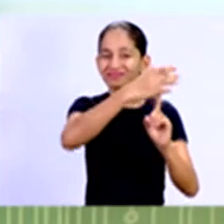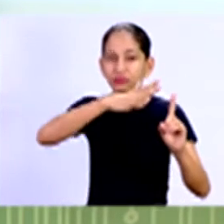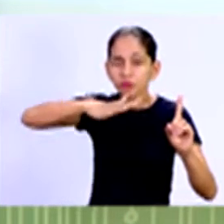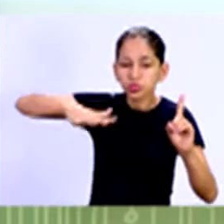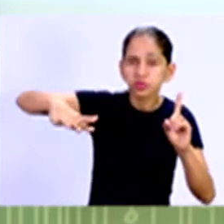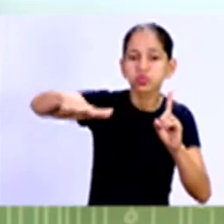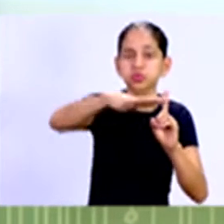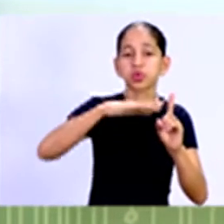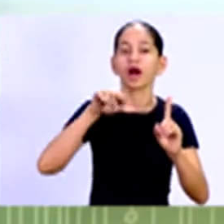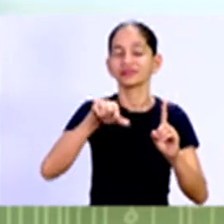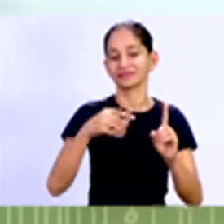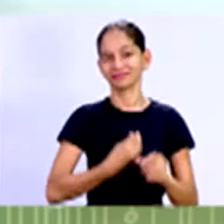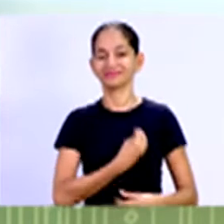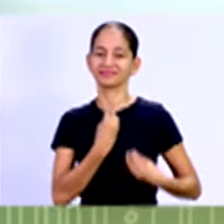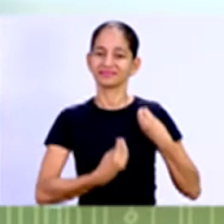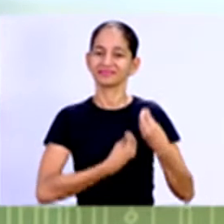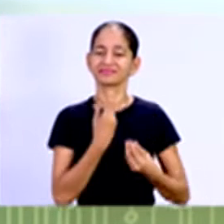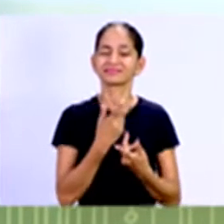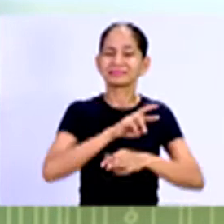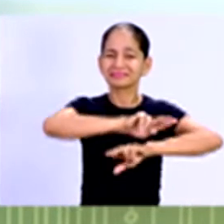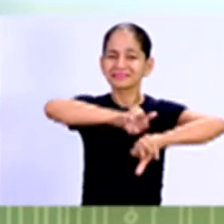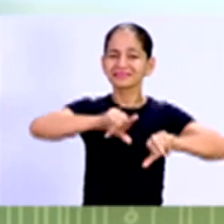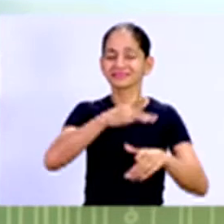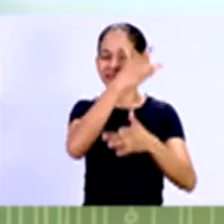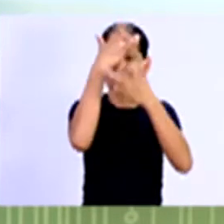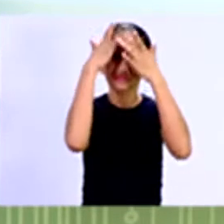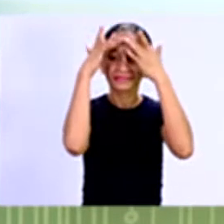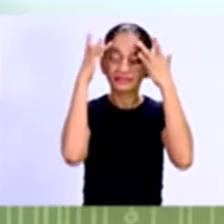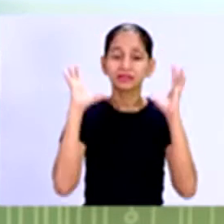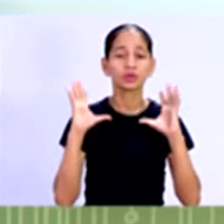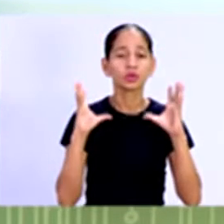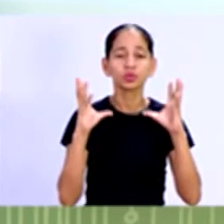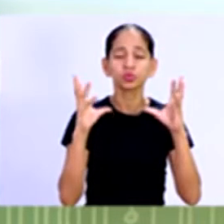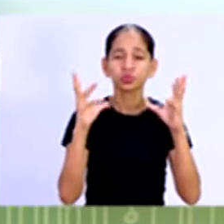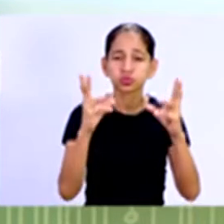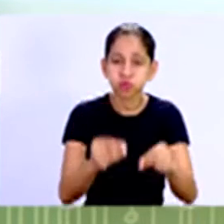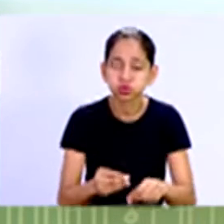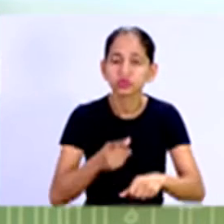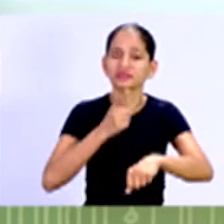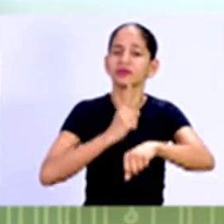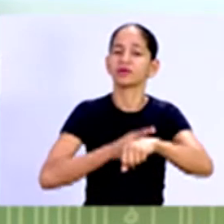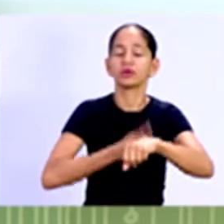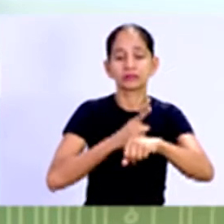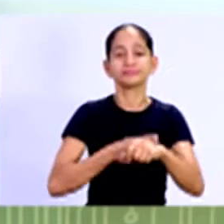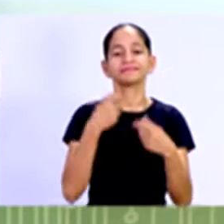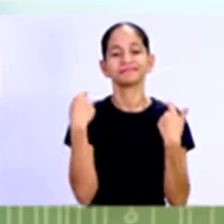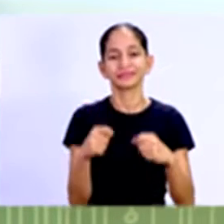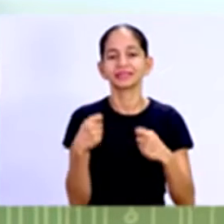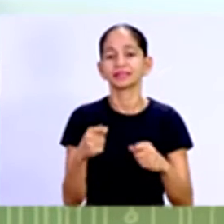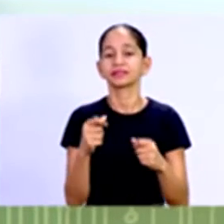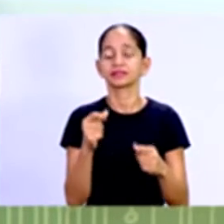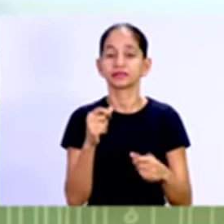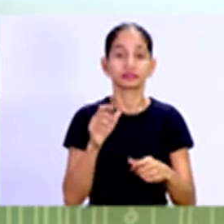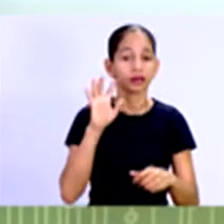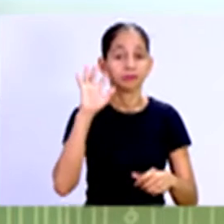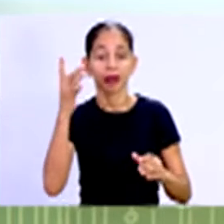no convívio social, em todas as circunstâncias, a todos os momentos, nós estamos